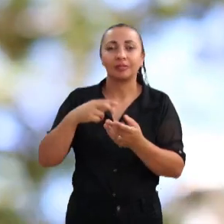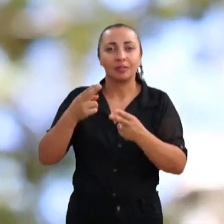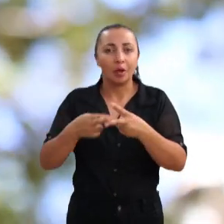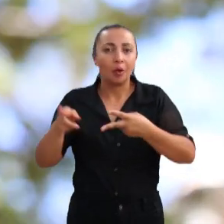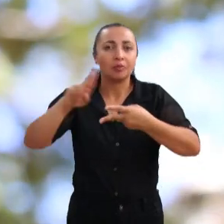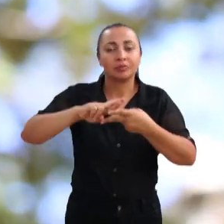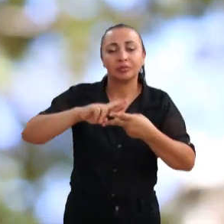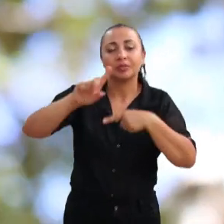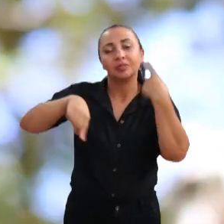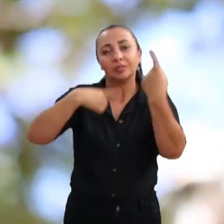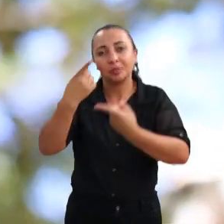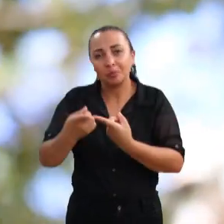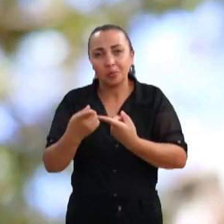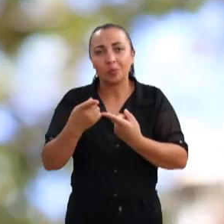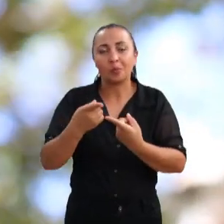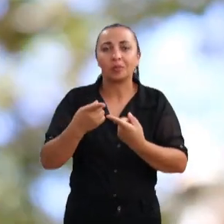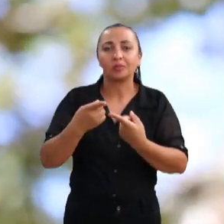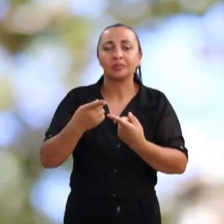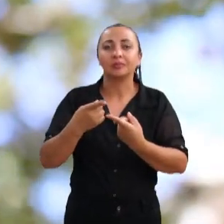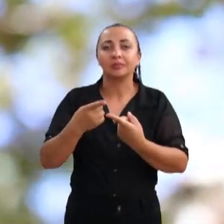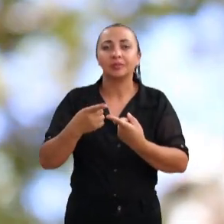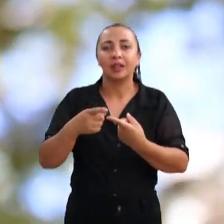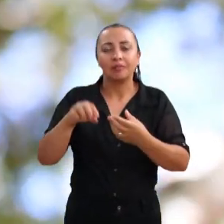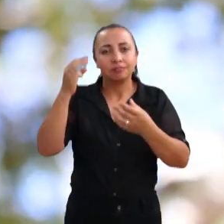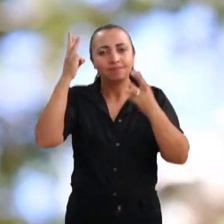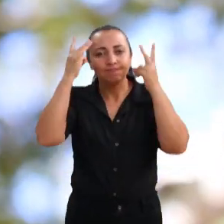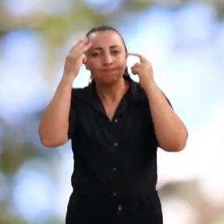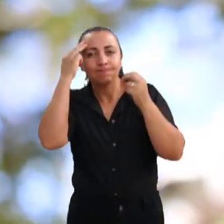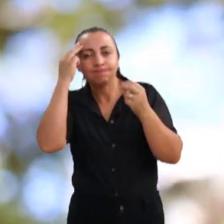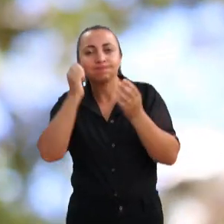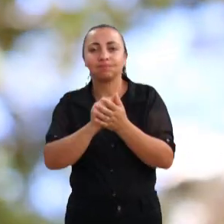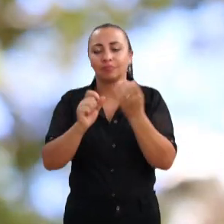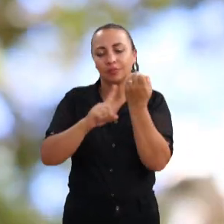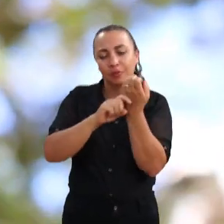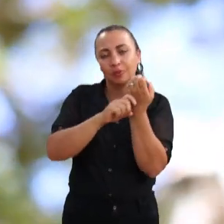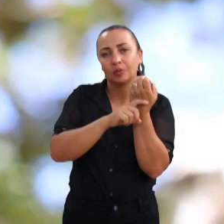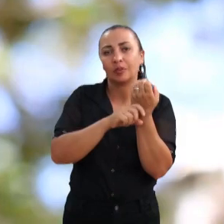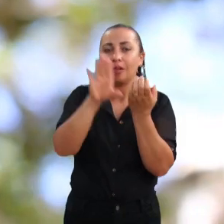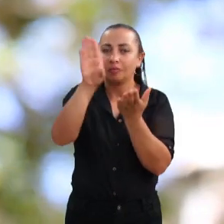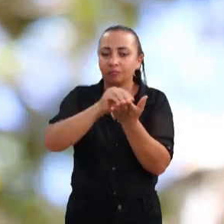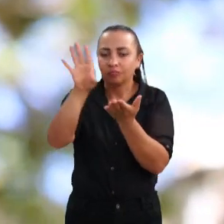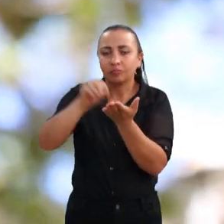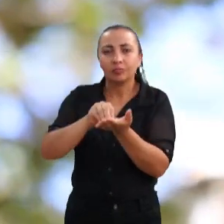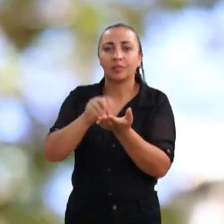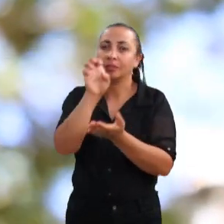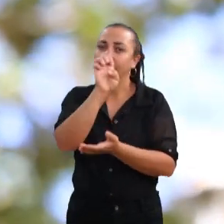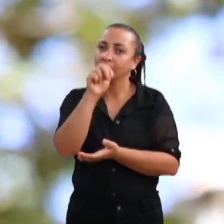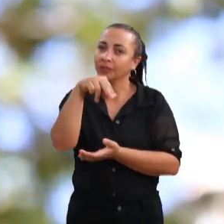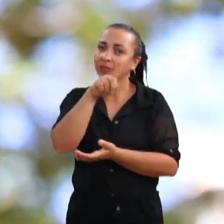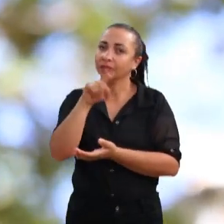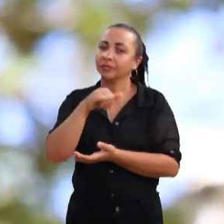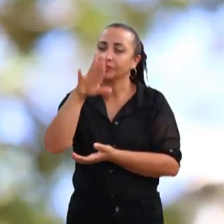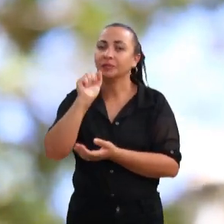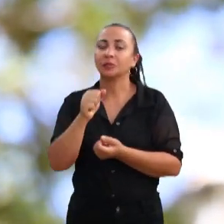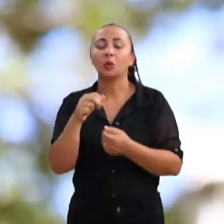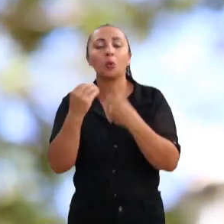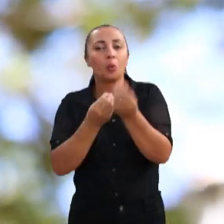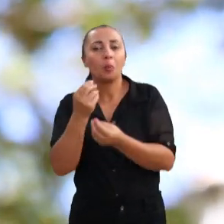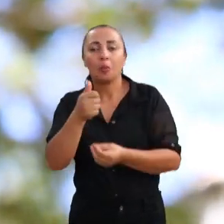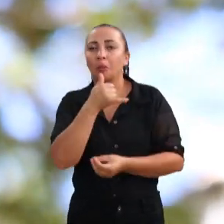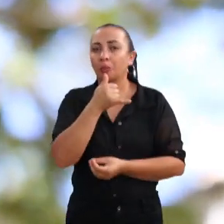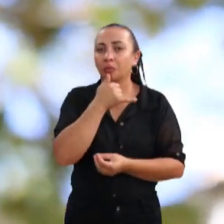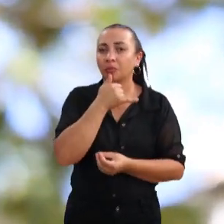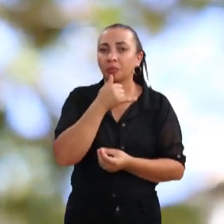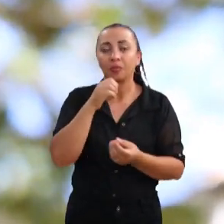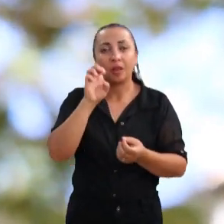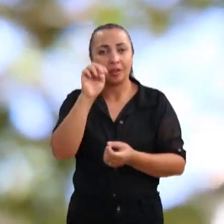esse resíduo e através ali do metabolismo do micro-organismo ele vai acabar secretando algumas enzimas, como por exemplo